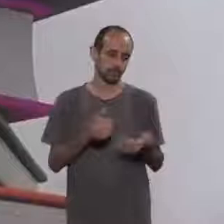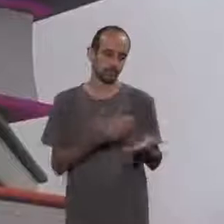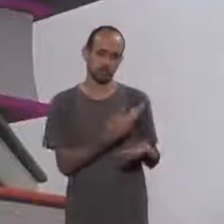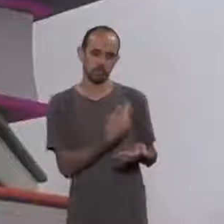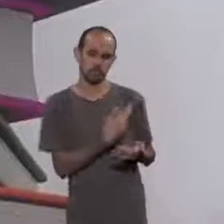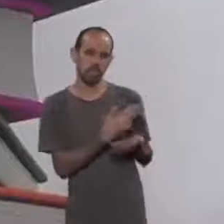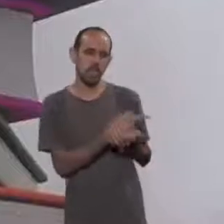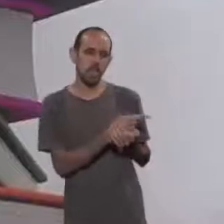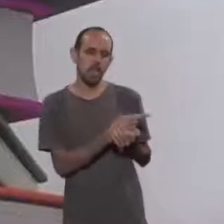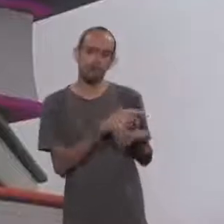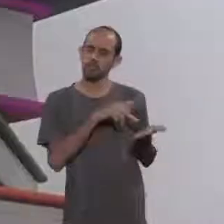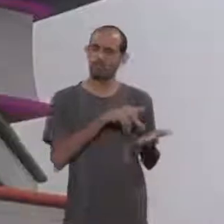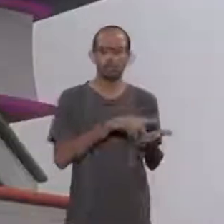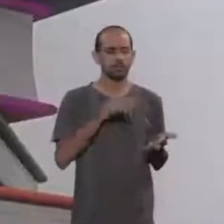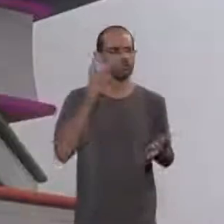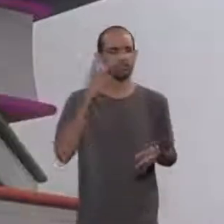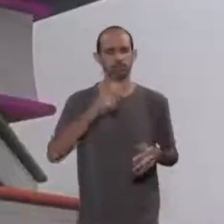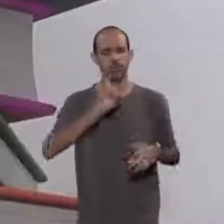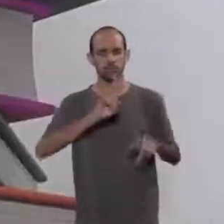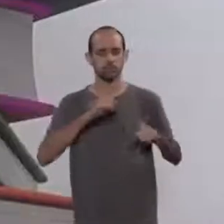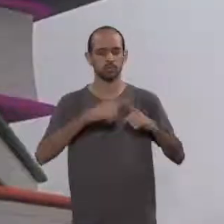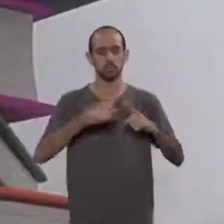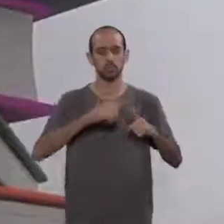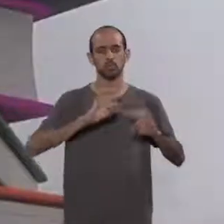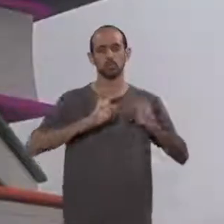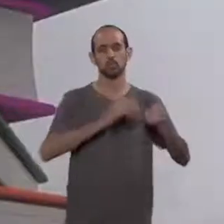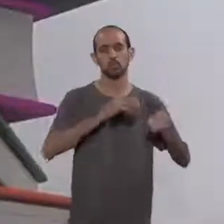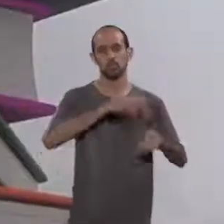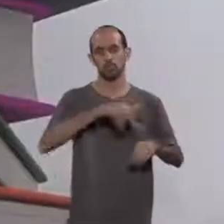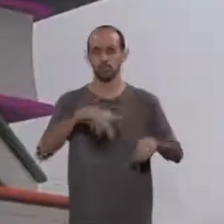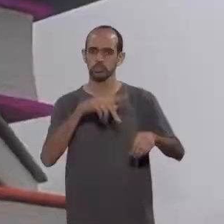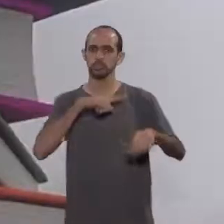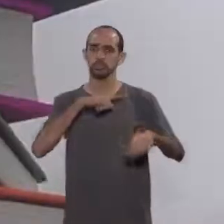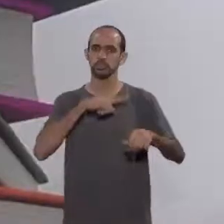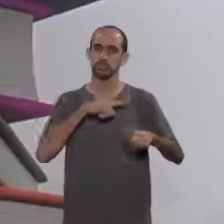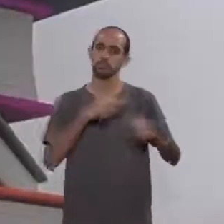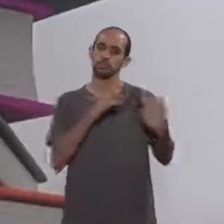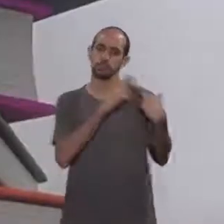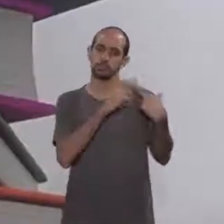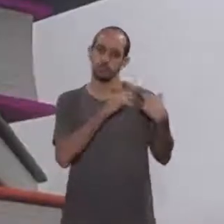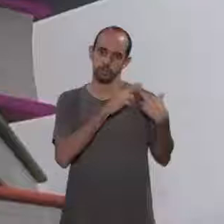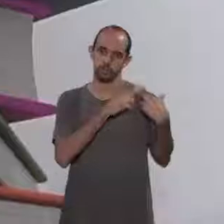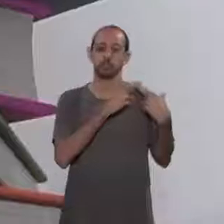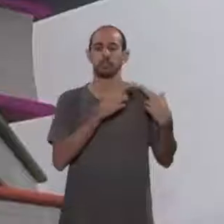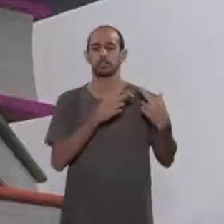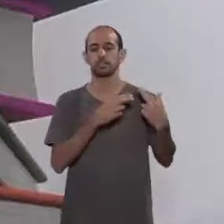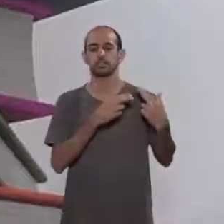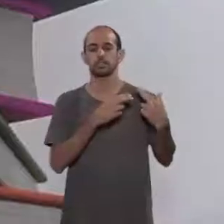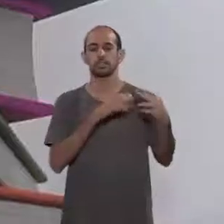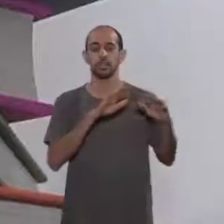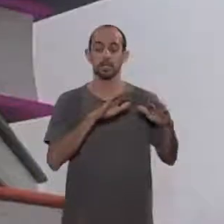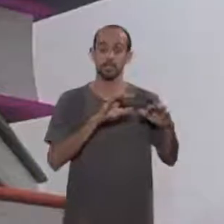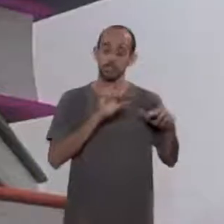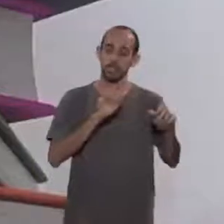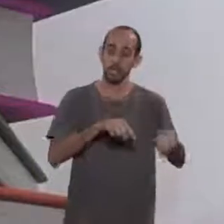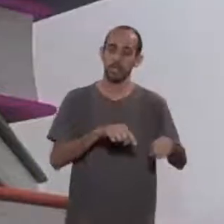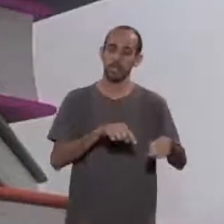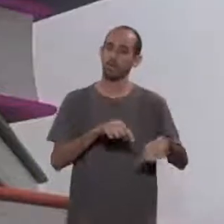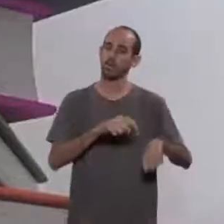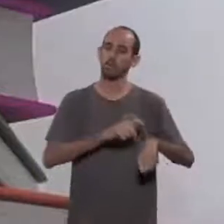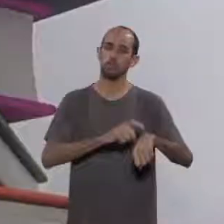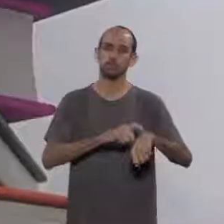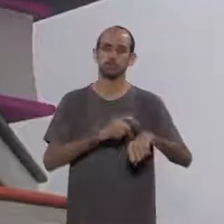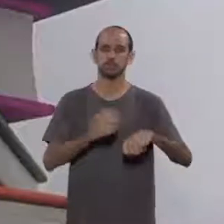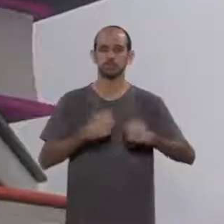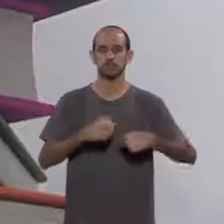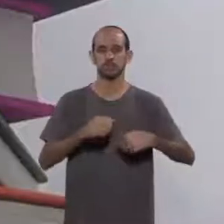não é fácil, porque todo professor tem as suas demandas, tem as suas atribuições, e a questão mesmo é você se organizar, porque